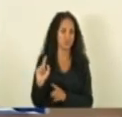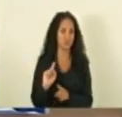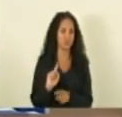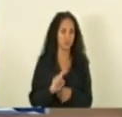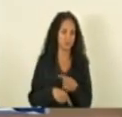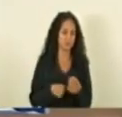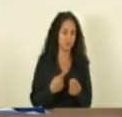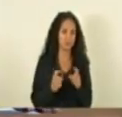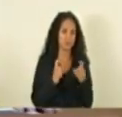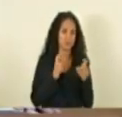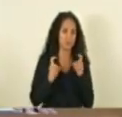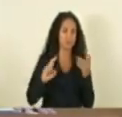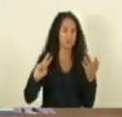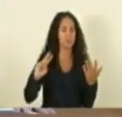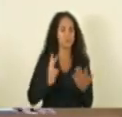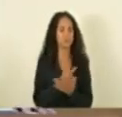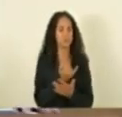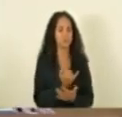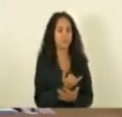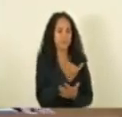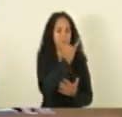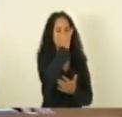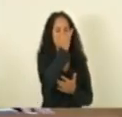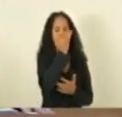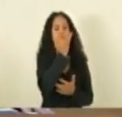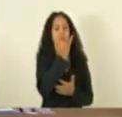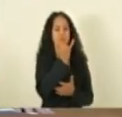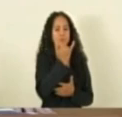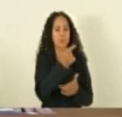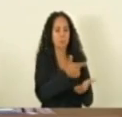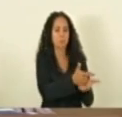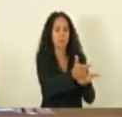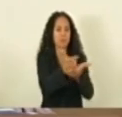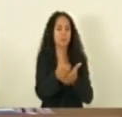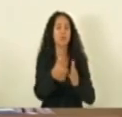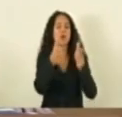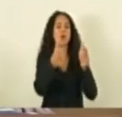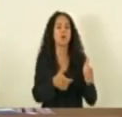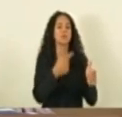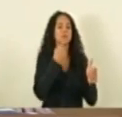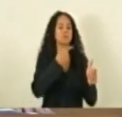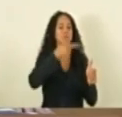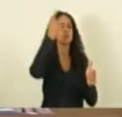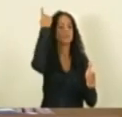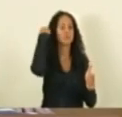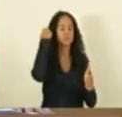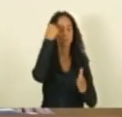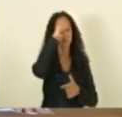temos sessão, após a tragédia que ocorreu na semana passada